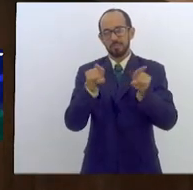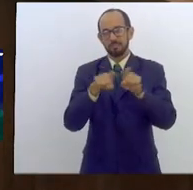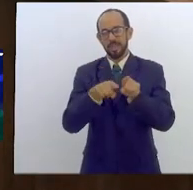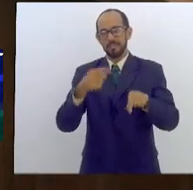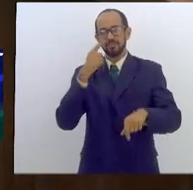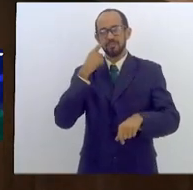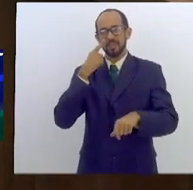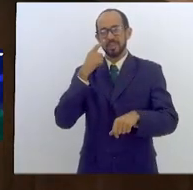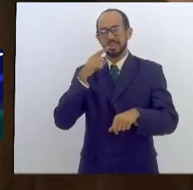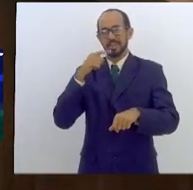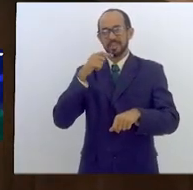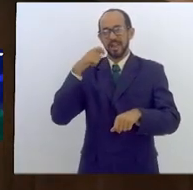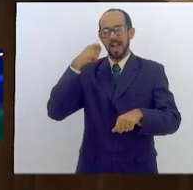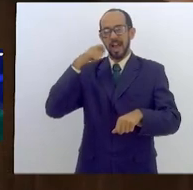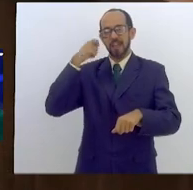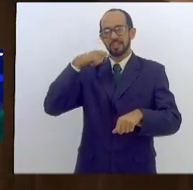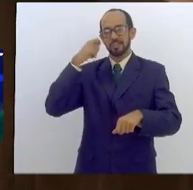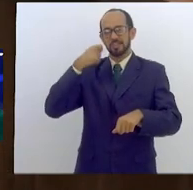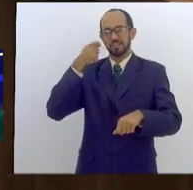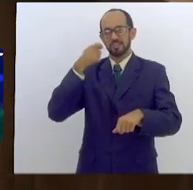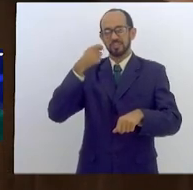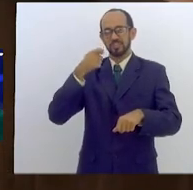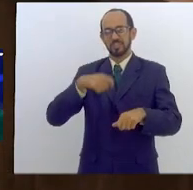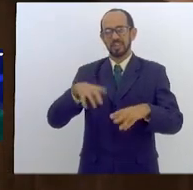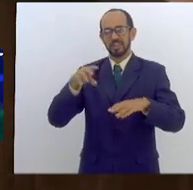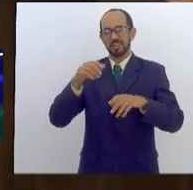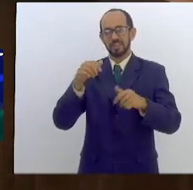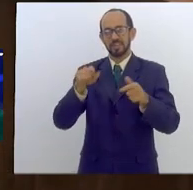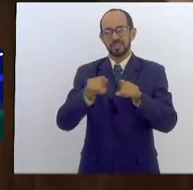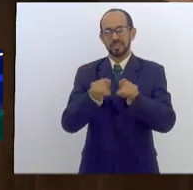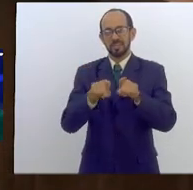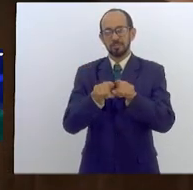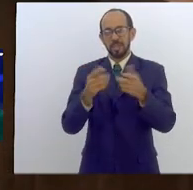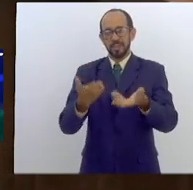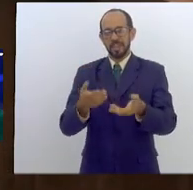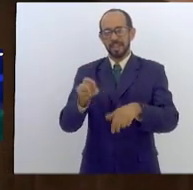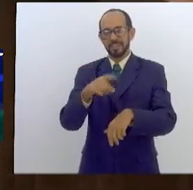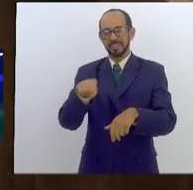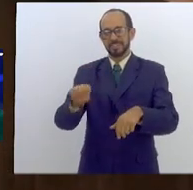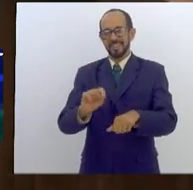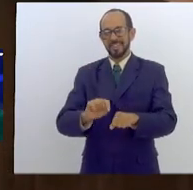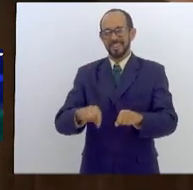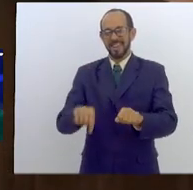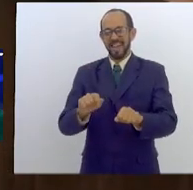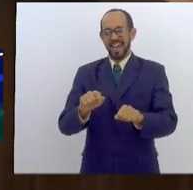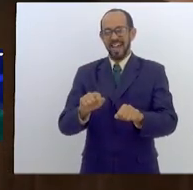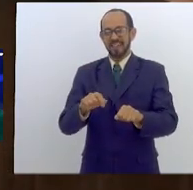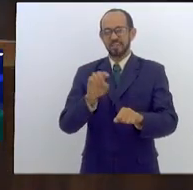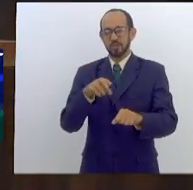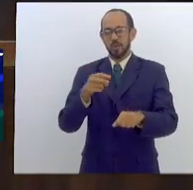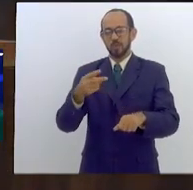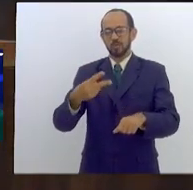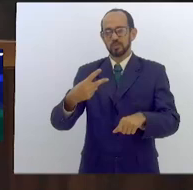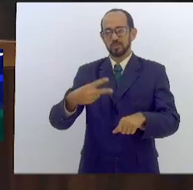Argentina subscreveu o recurso da Alemanha, também quer anular sua partida de ontem, mas apenas o segundo turno, o segundo tempo.